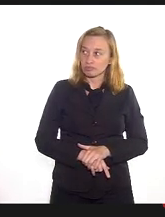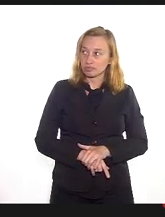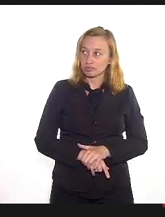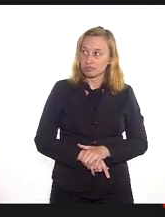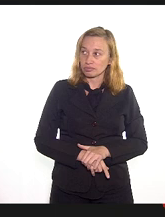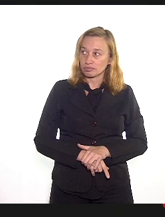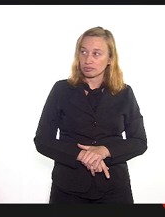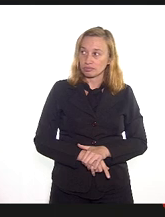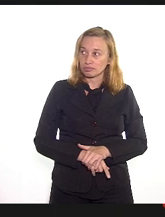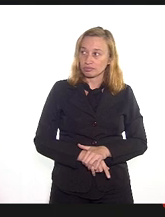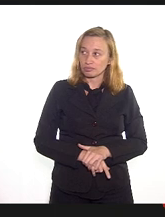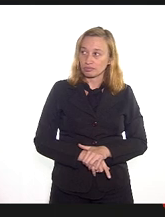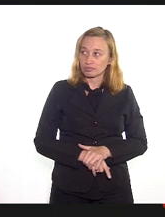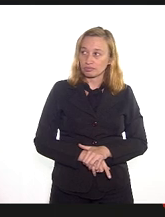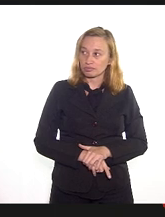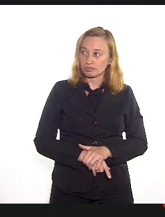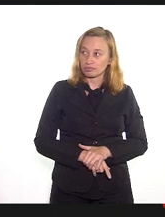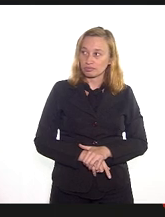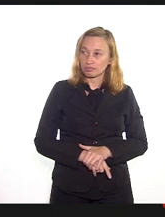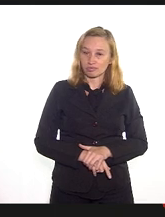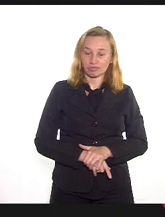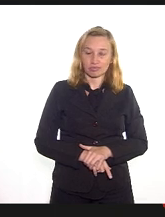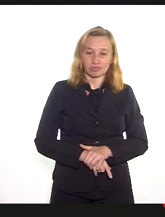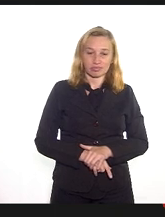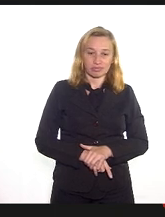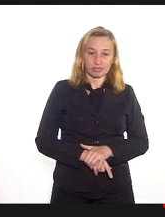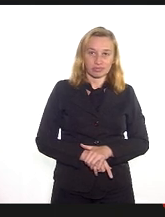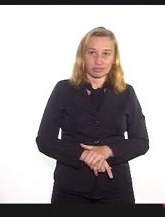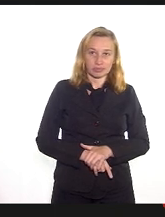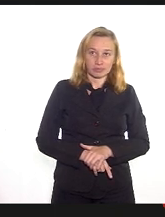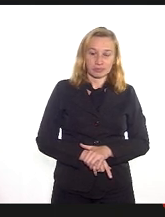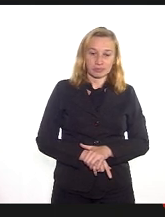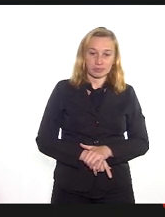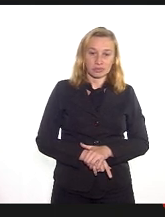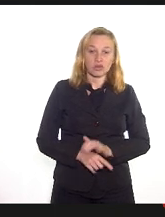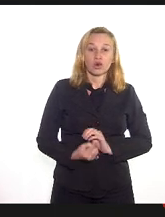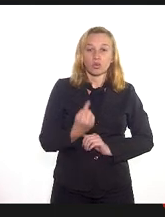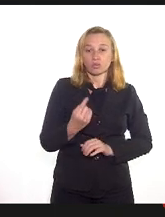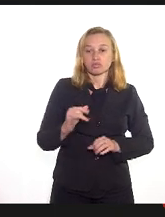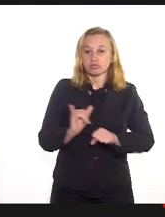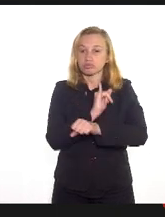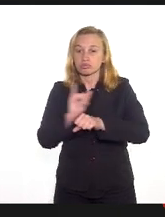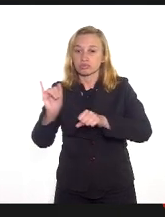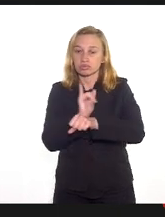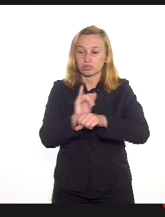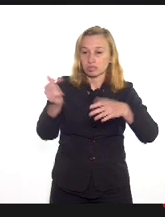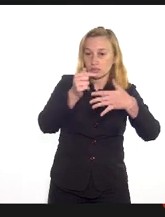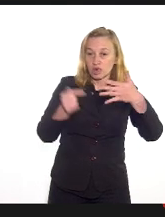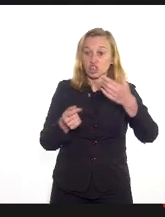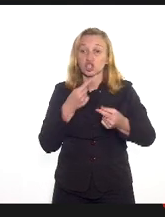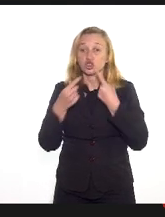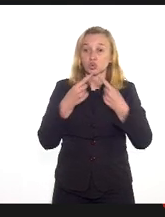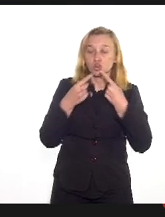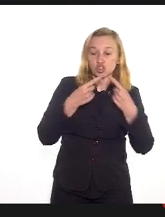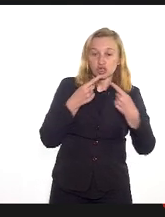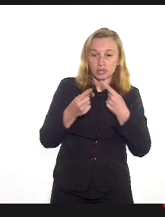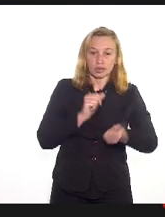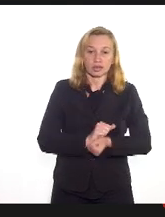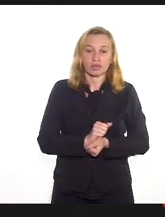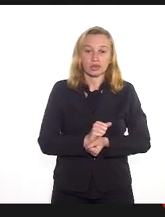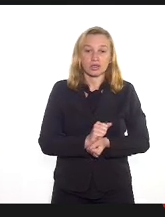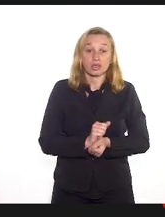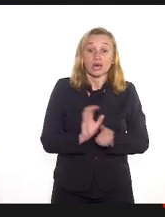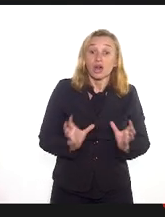Mar foi um dos aspectos, uma das questões discutidas nesse fórum. É